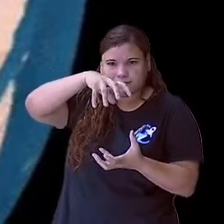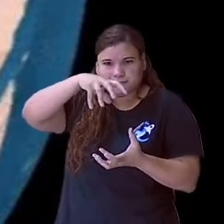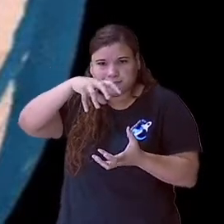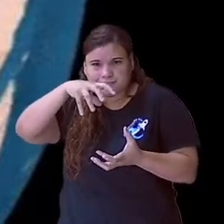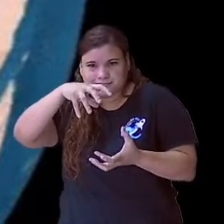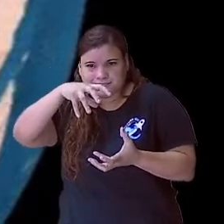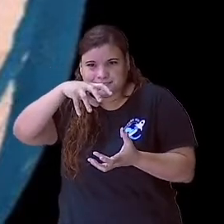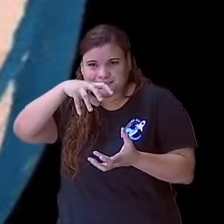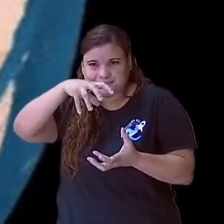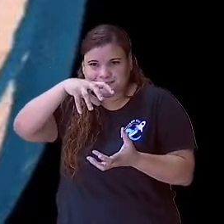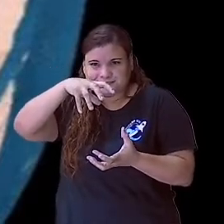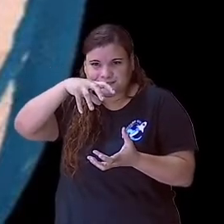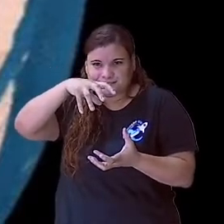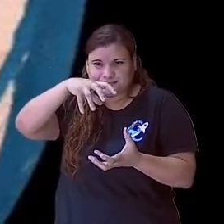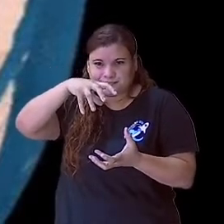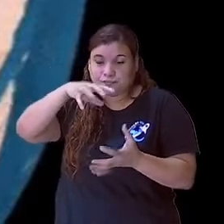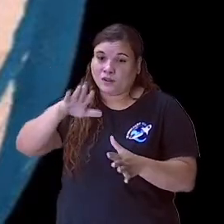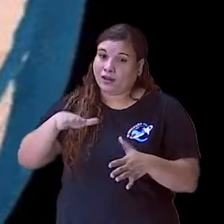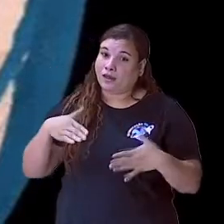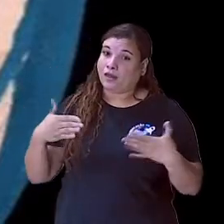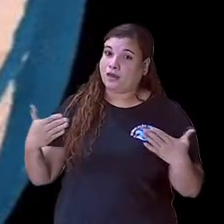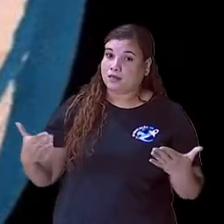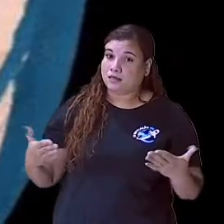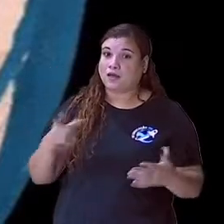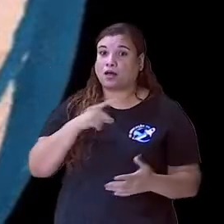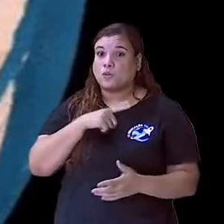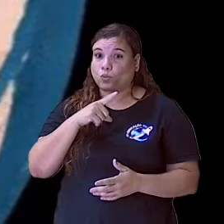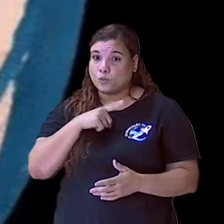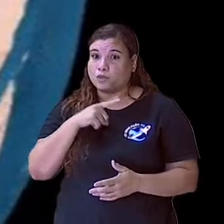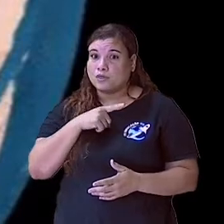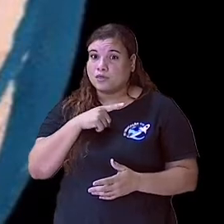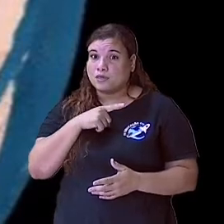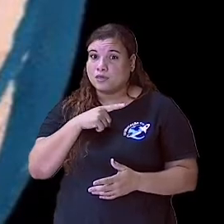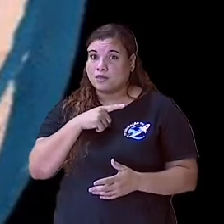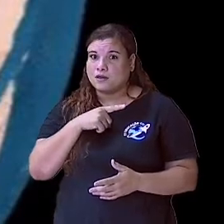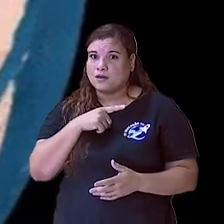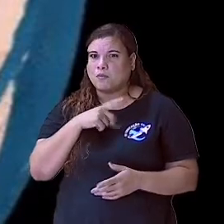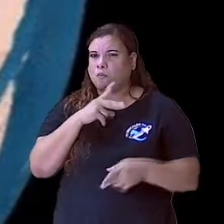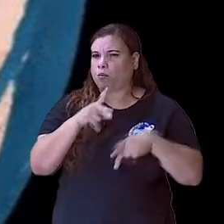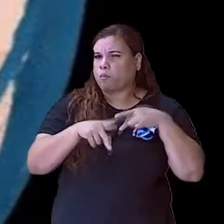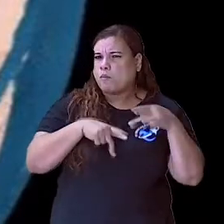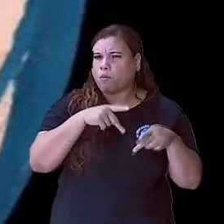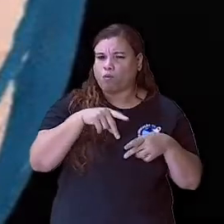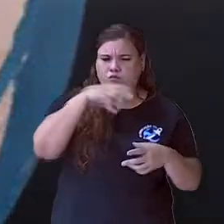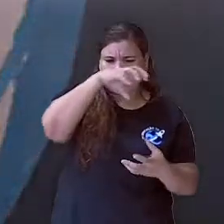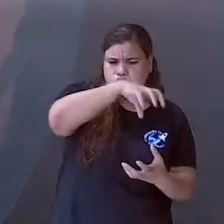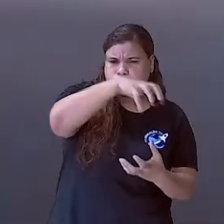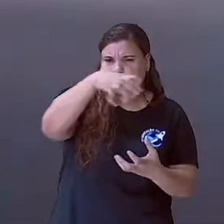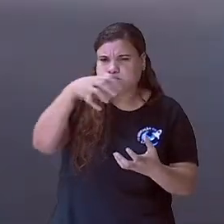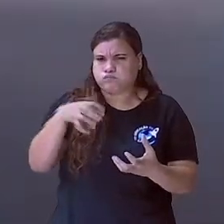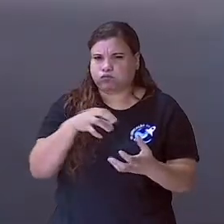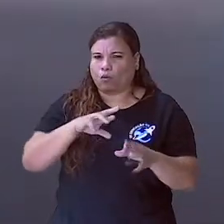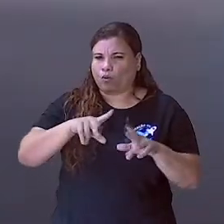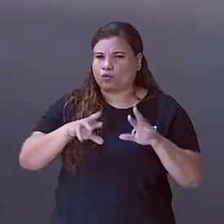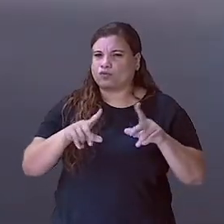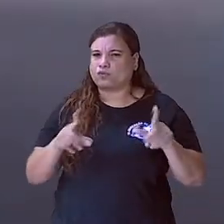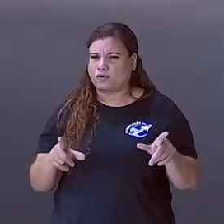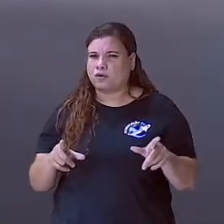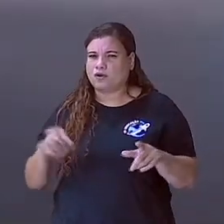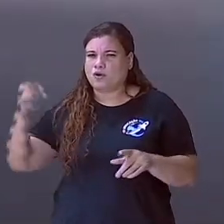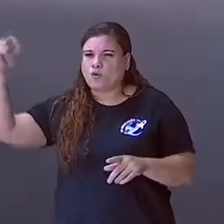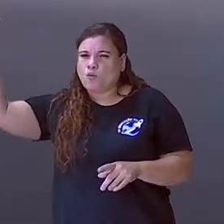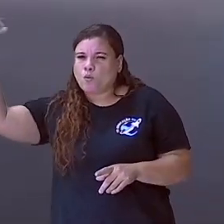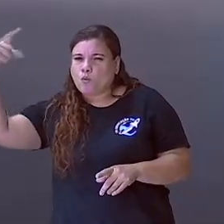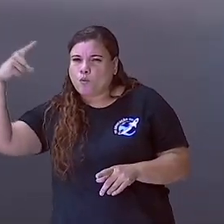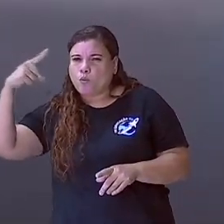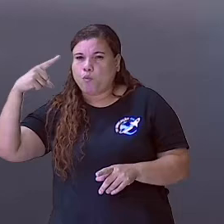polos recebem menos luz solar. Ok? E aí,